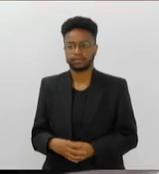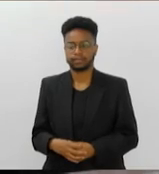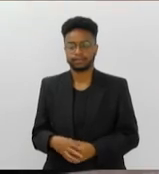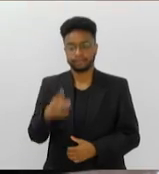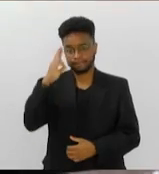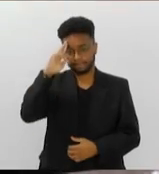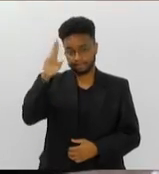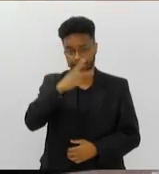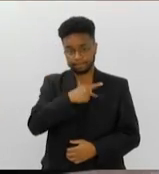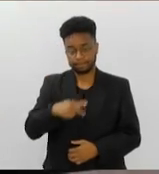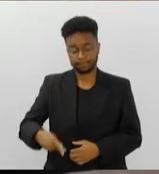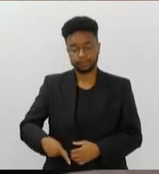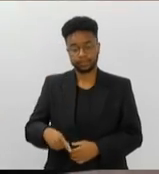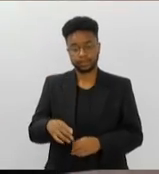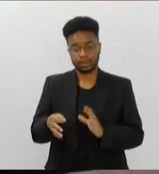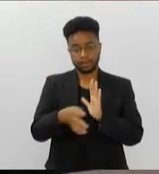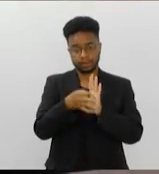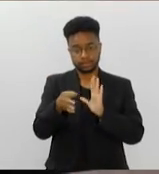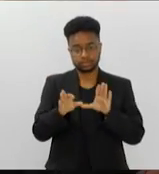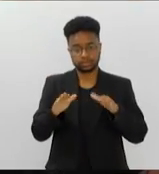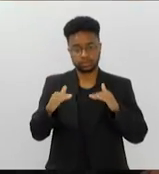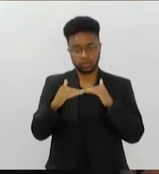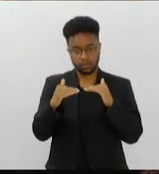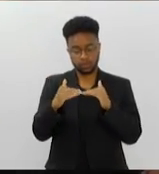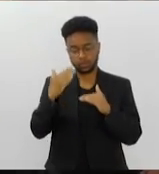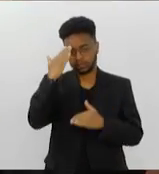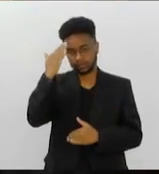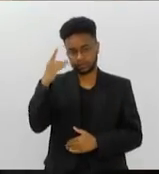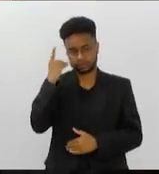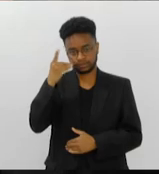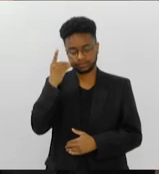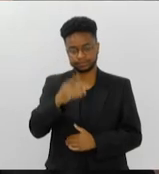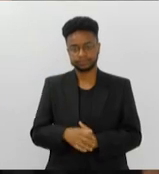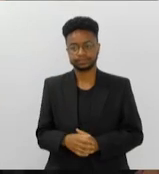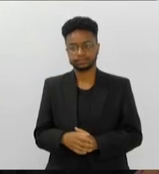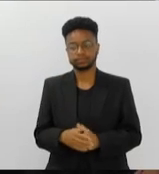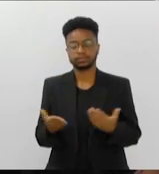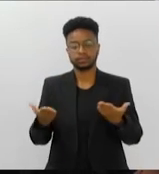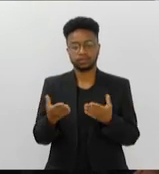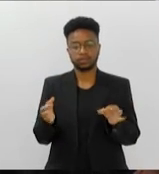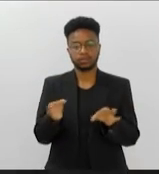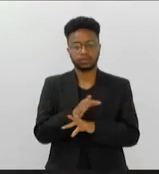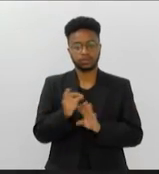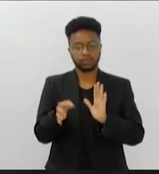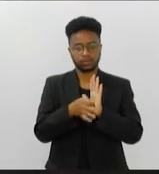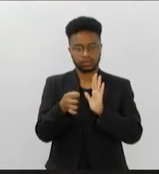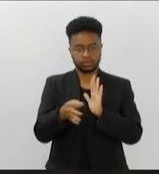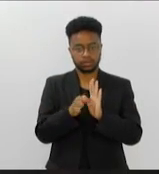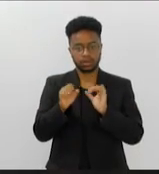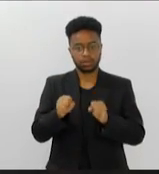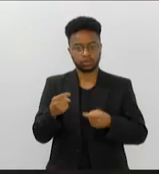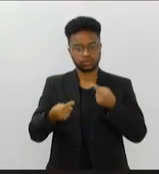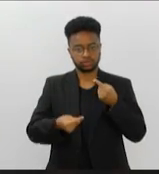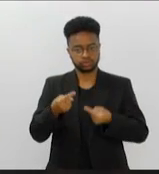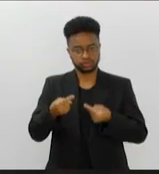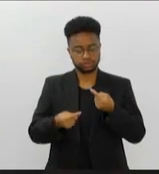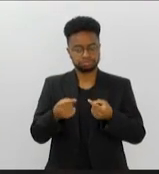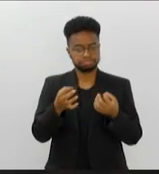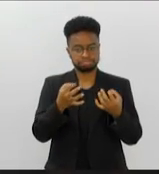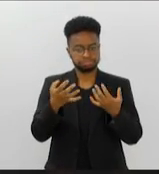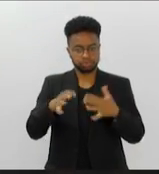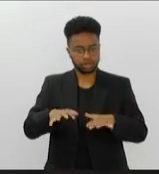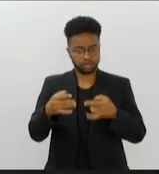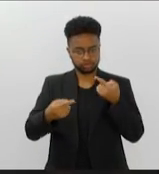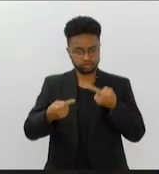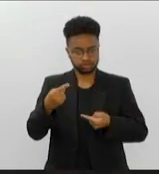Senhor presidente, parecer favorável. Muito obrigado, deputado Jair Bittencourt. Com o parecer emitido, em discussão, não havendo quem queira